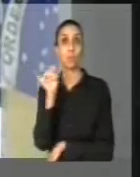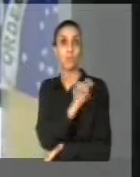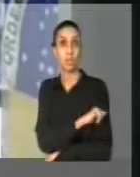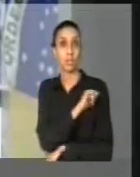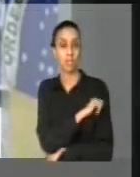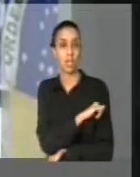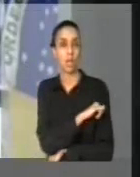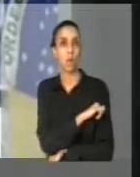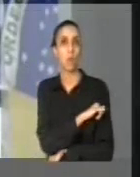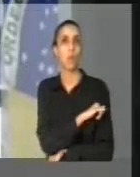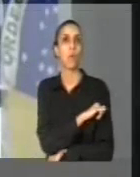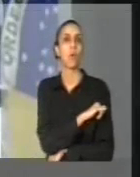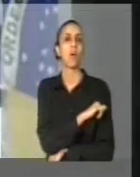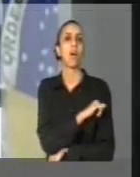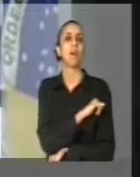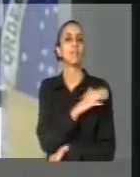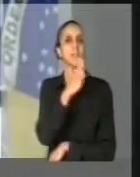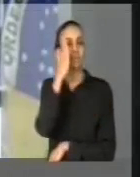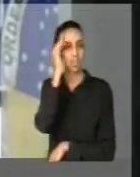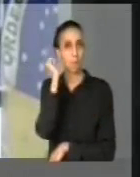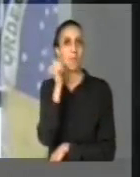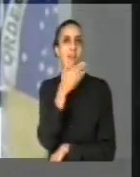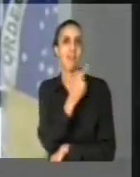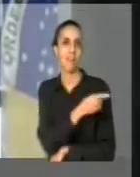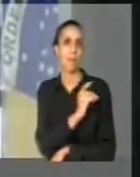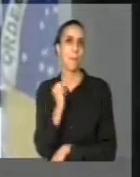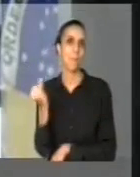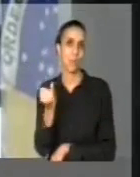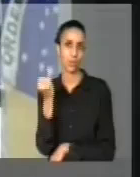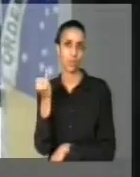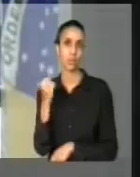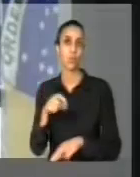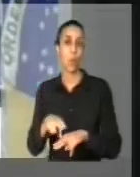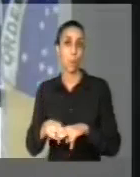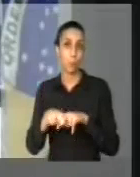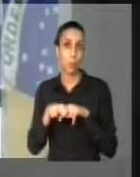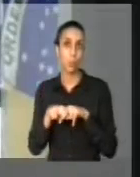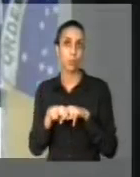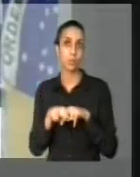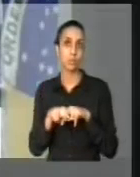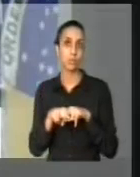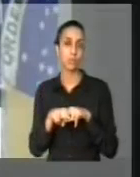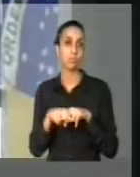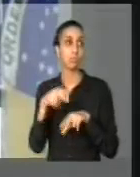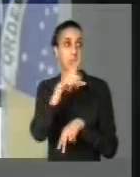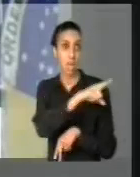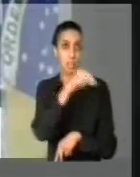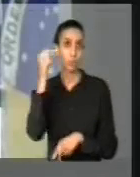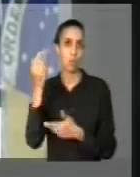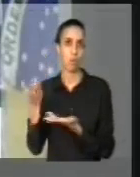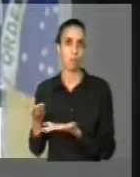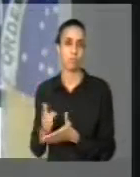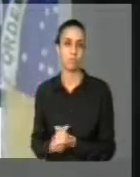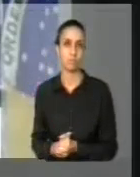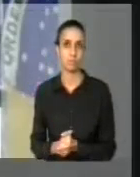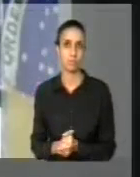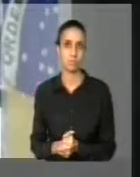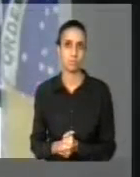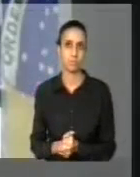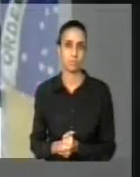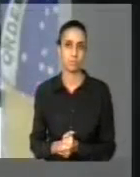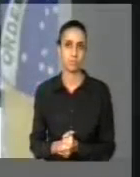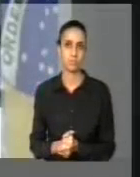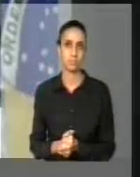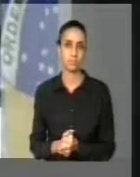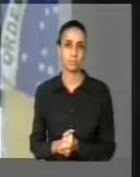era tão importante naquele contexto que resolveu elegê-lo. Poucos